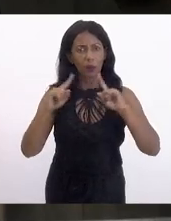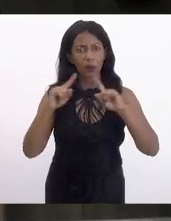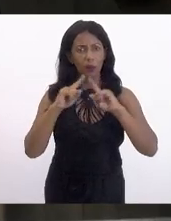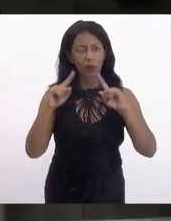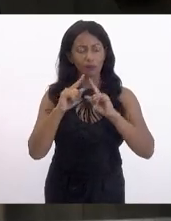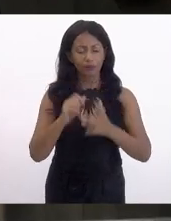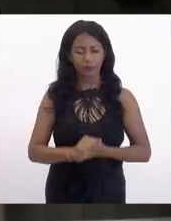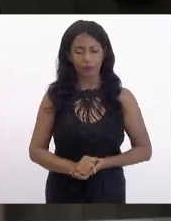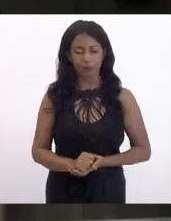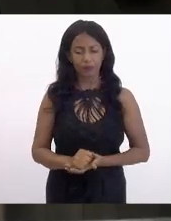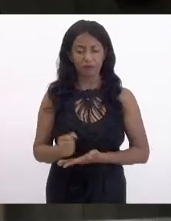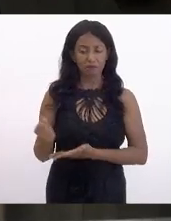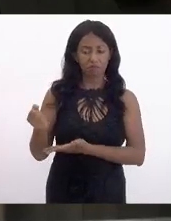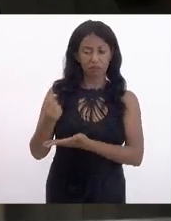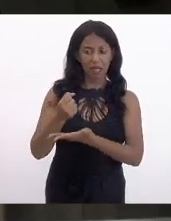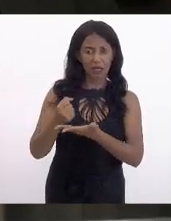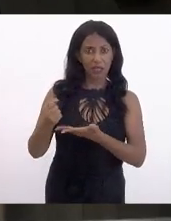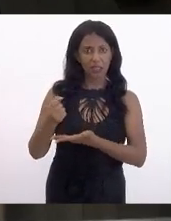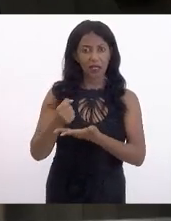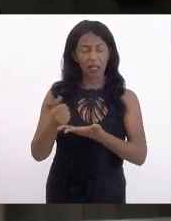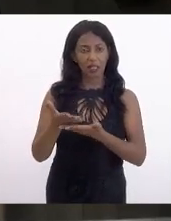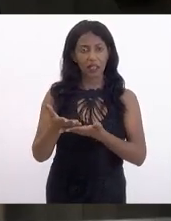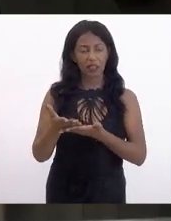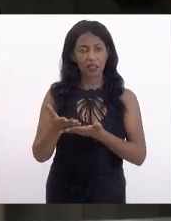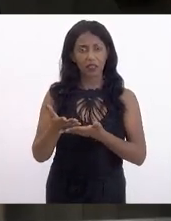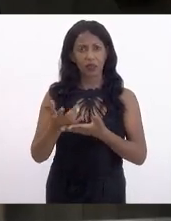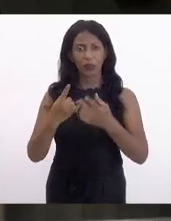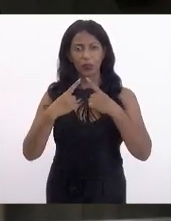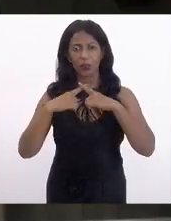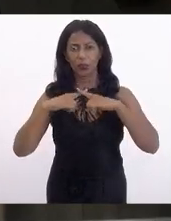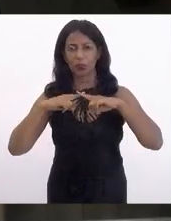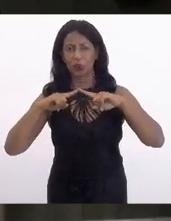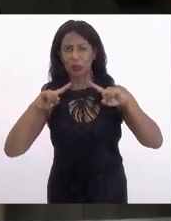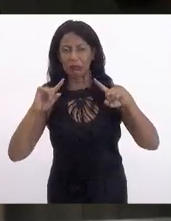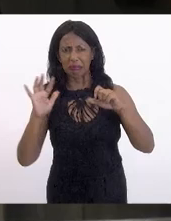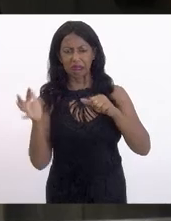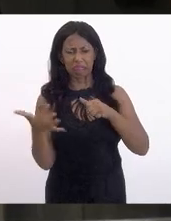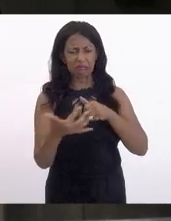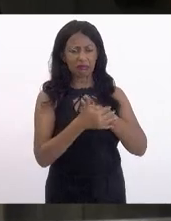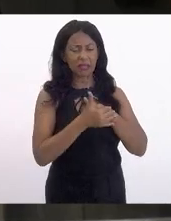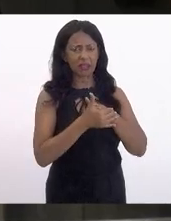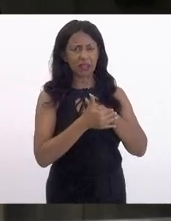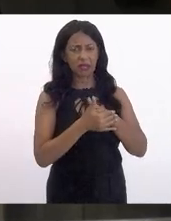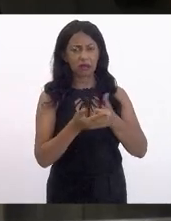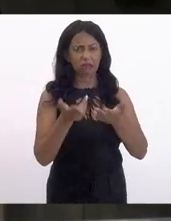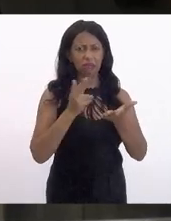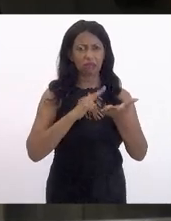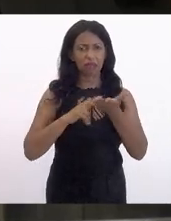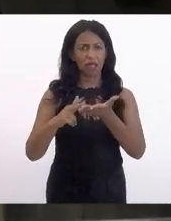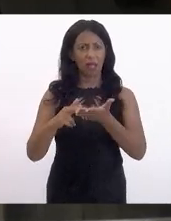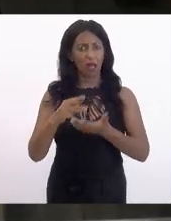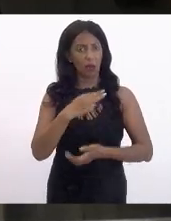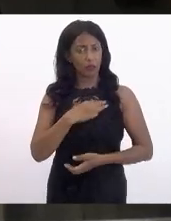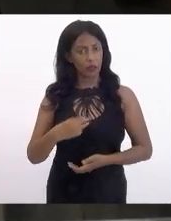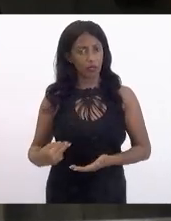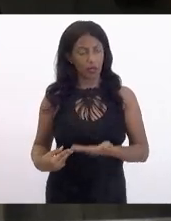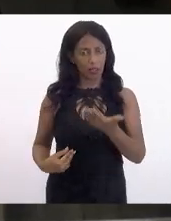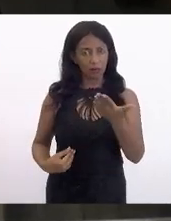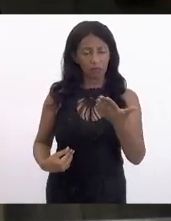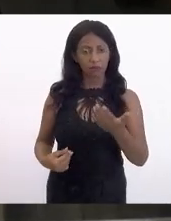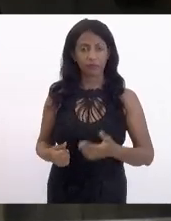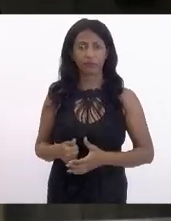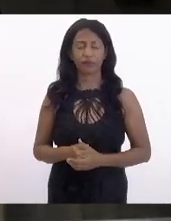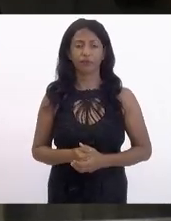é baseada por sua vez numa denúncia anônima que foi endereçada ao Ministério